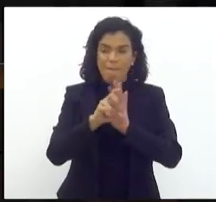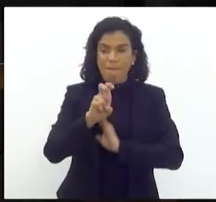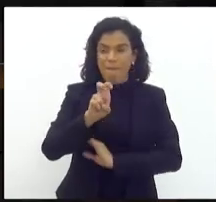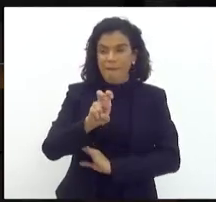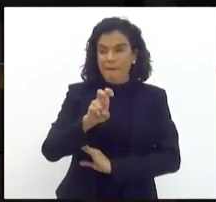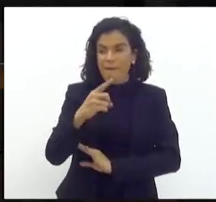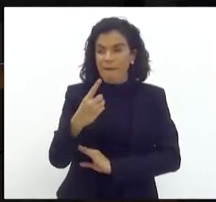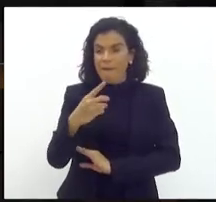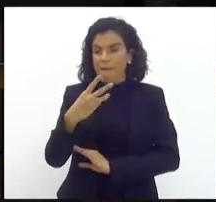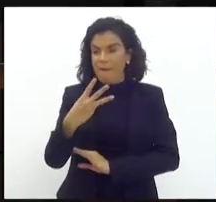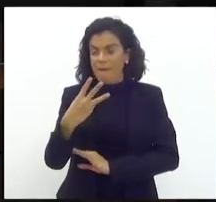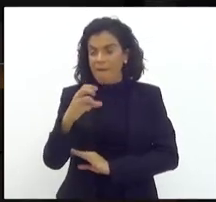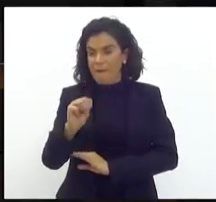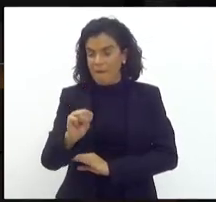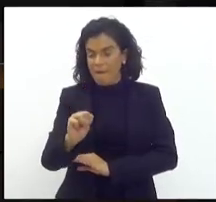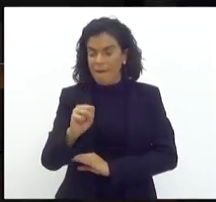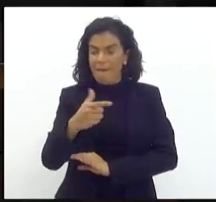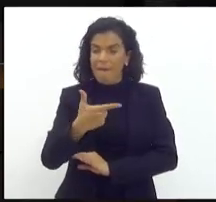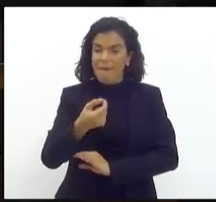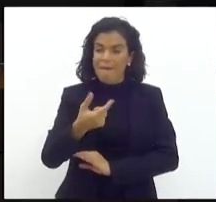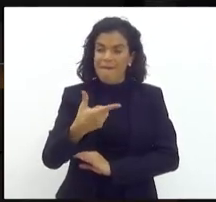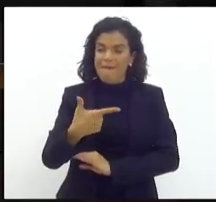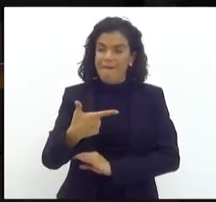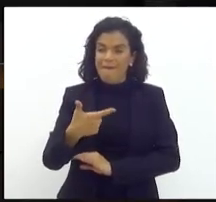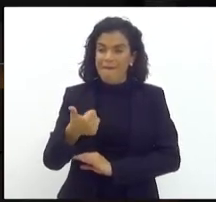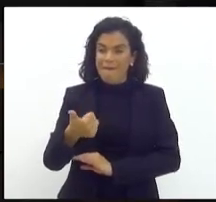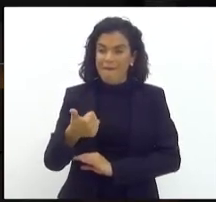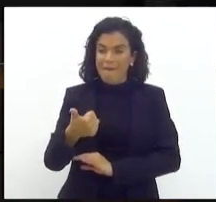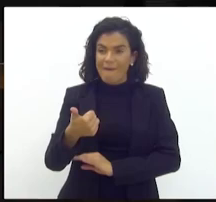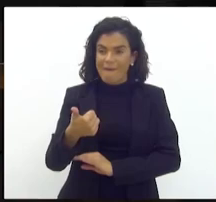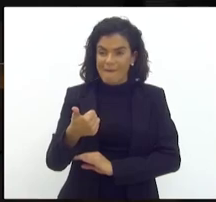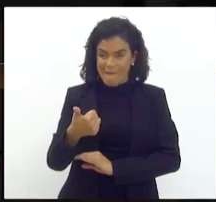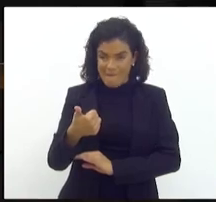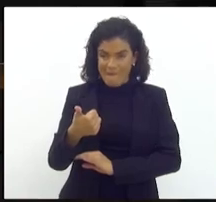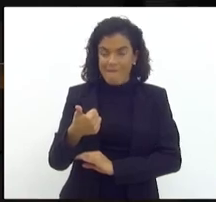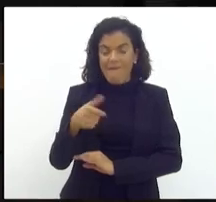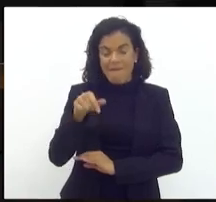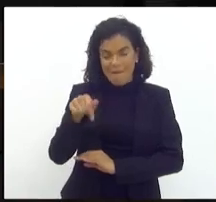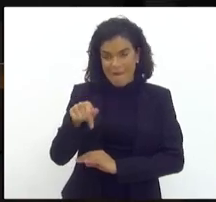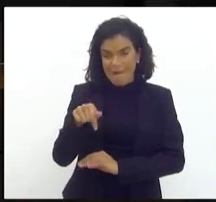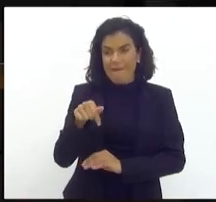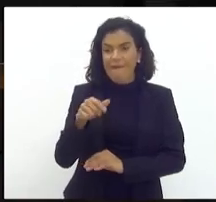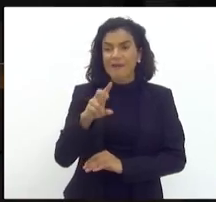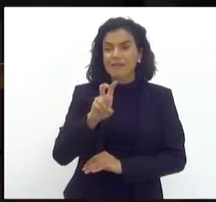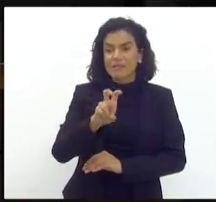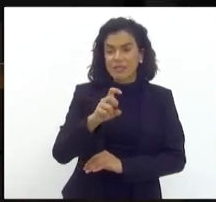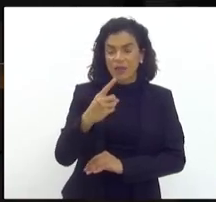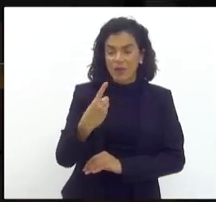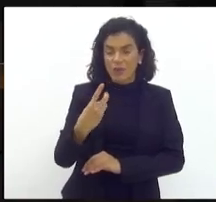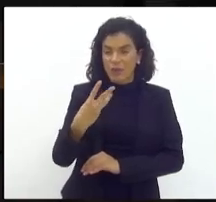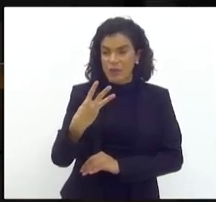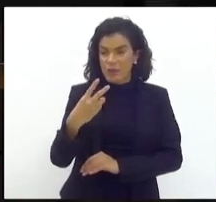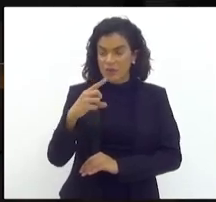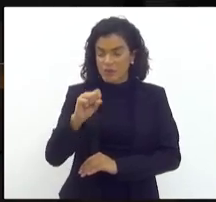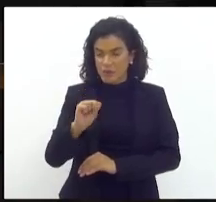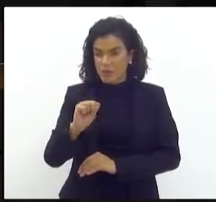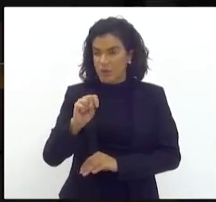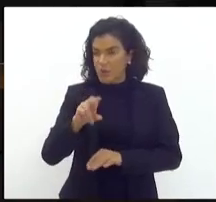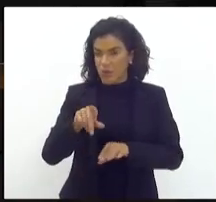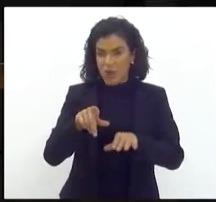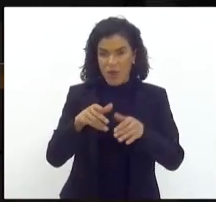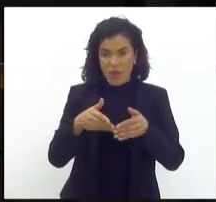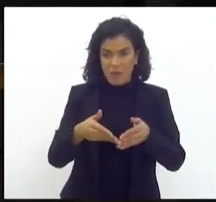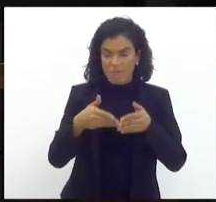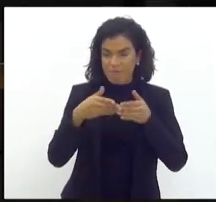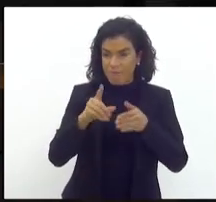5138 de 2021 aí nesse caso dos 5138-21 não é abstenção